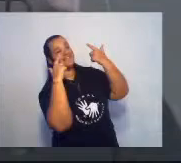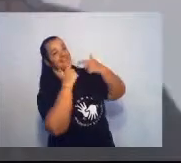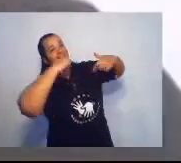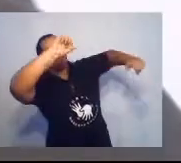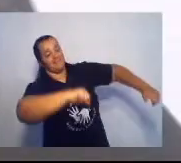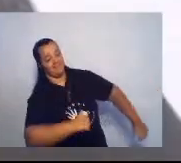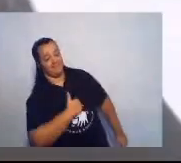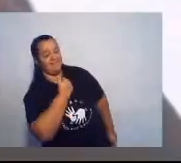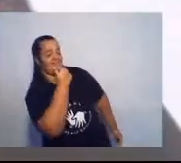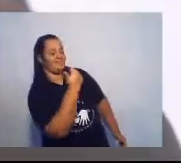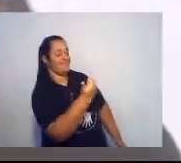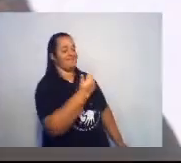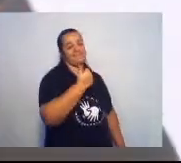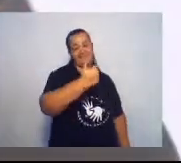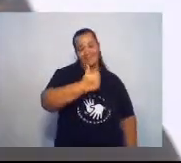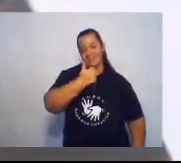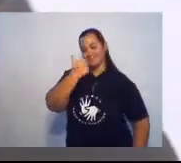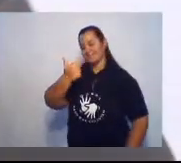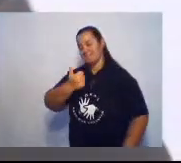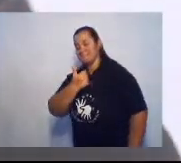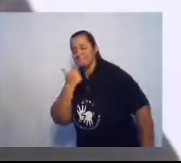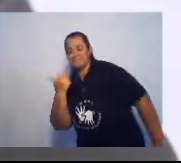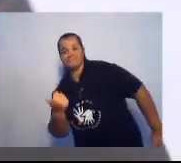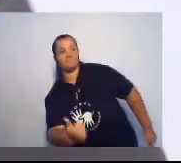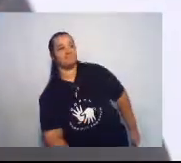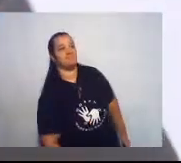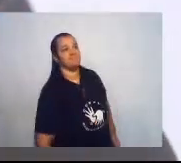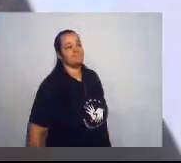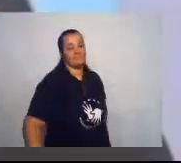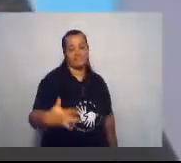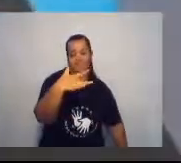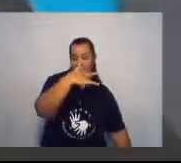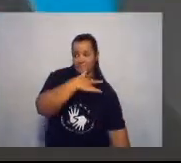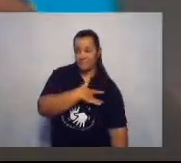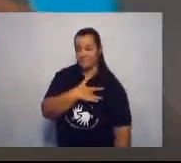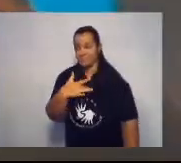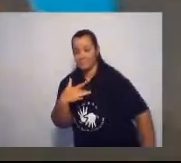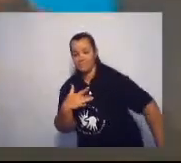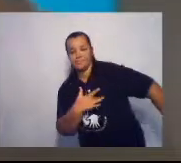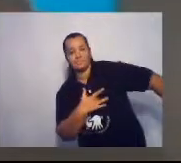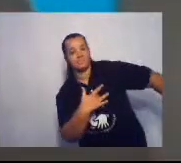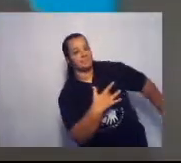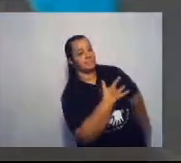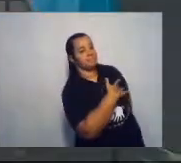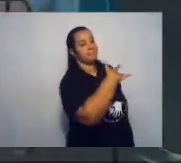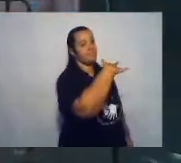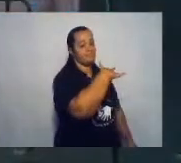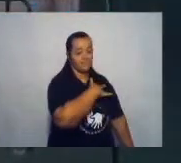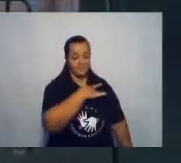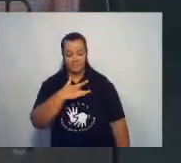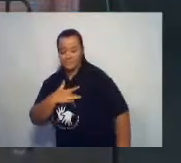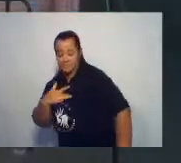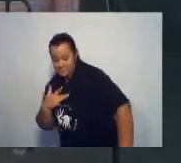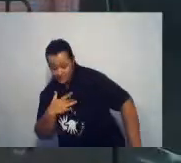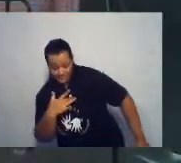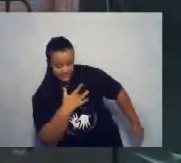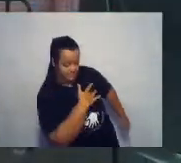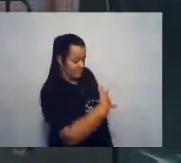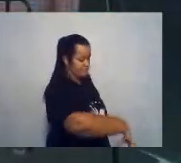toa. Tô 100% de boa, de boa. Apaixonadinha, você me